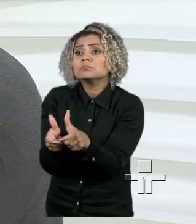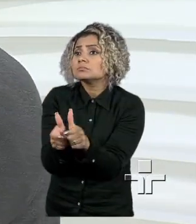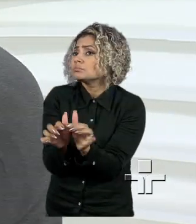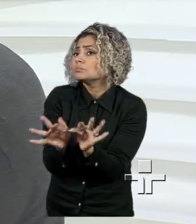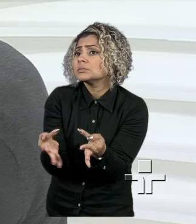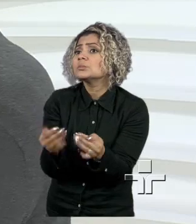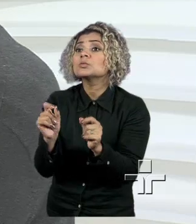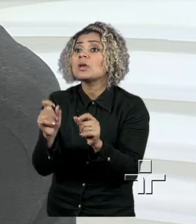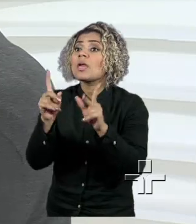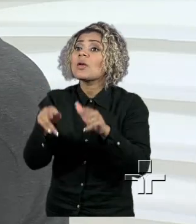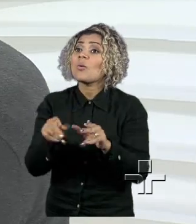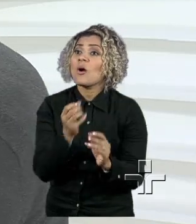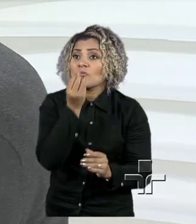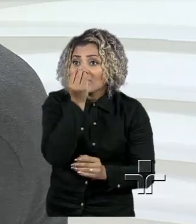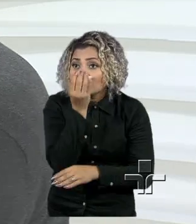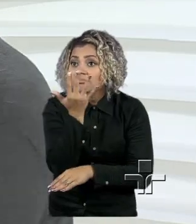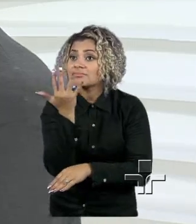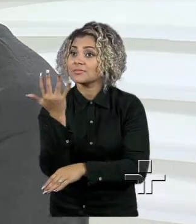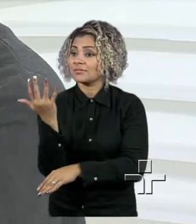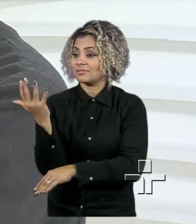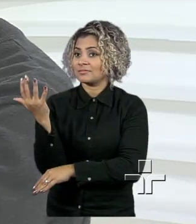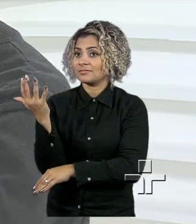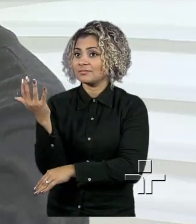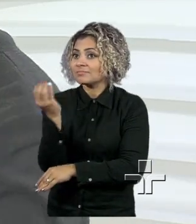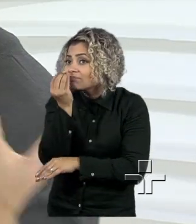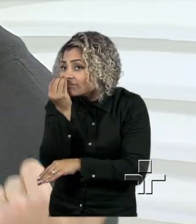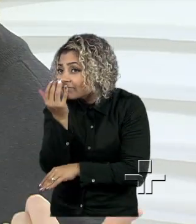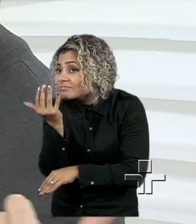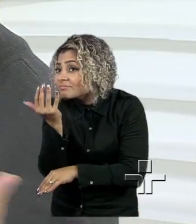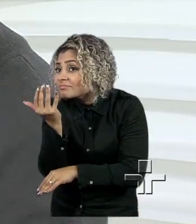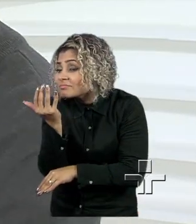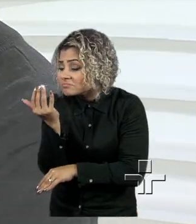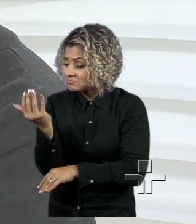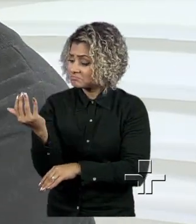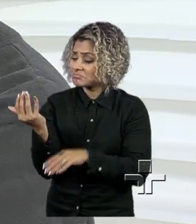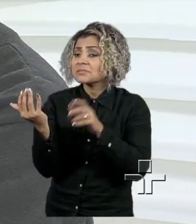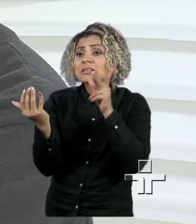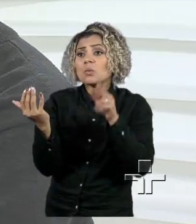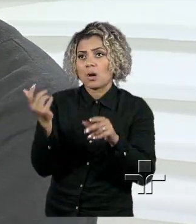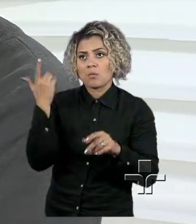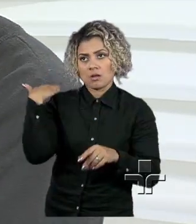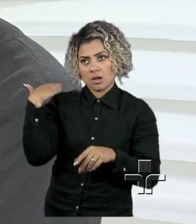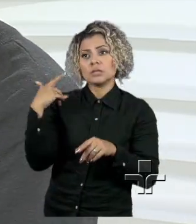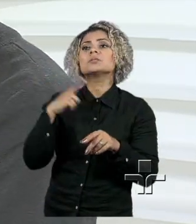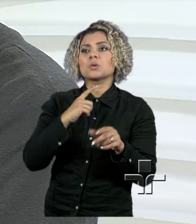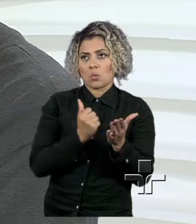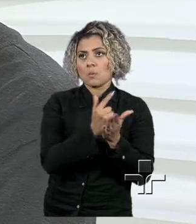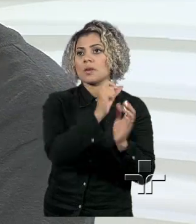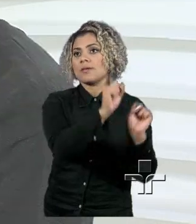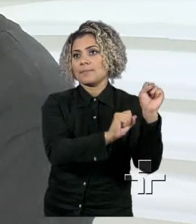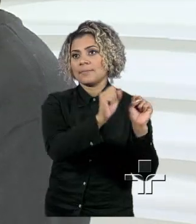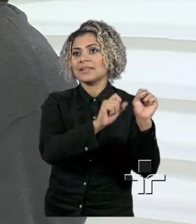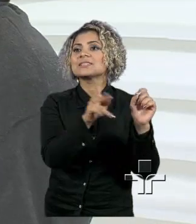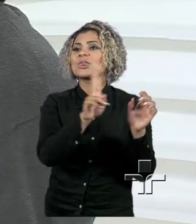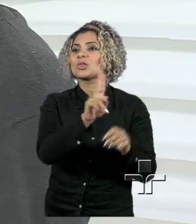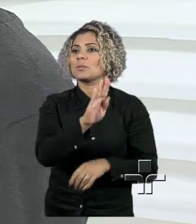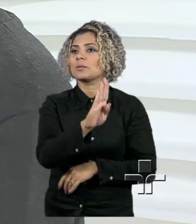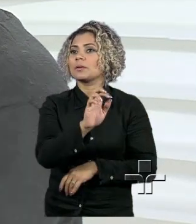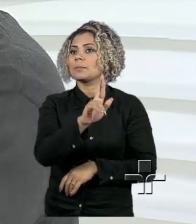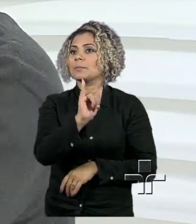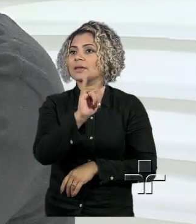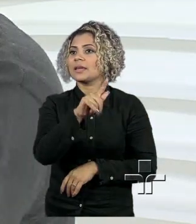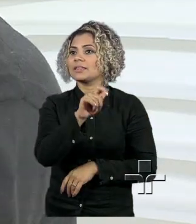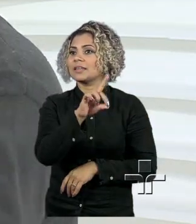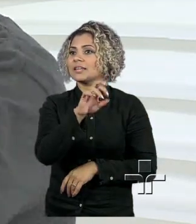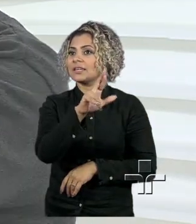uma pequena planta. Né? Eu sempre faço um pouco, porque a gente comprou uma empresa pequena um tempo atrás, chamada Brigadeiria, né? E naturalmente Cacau hoje, com